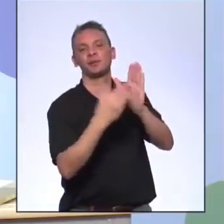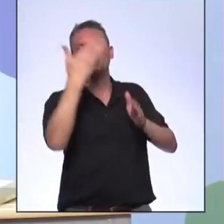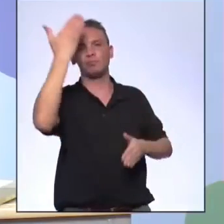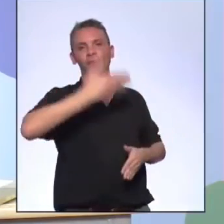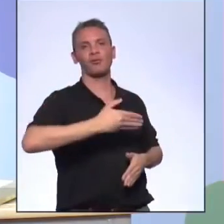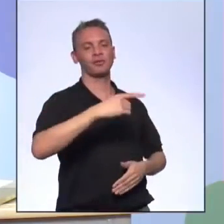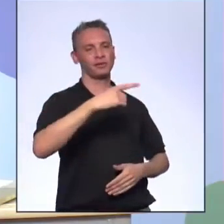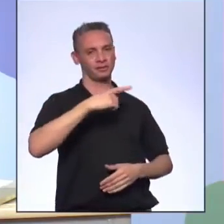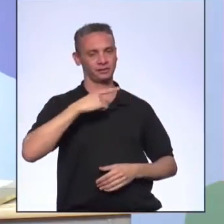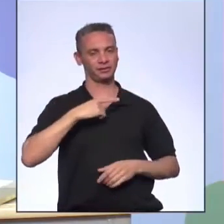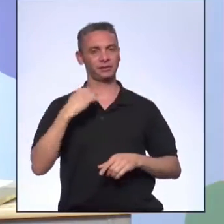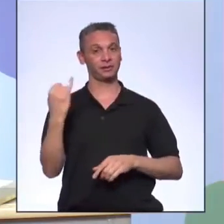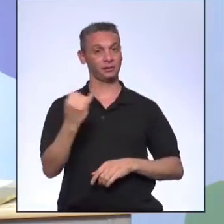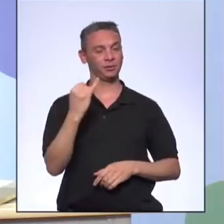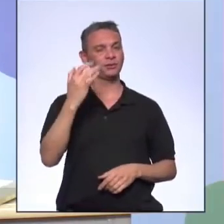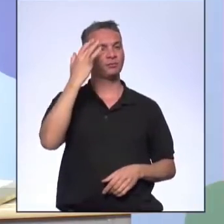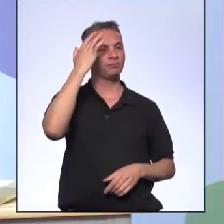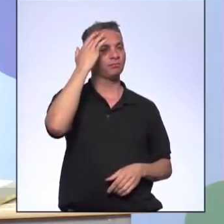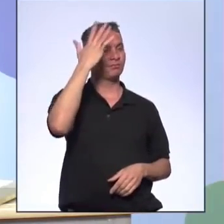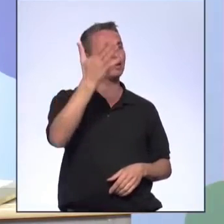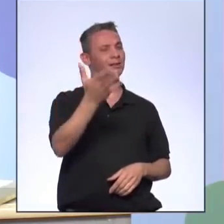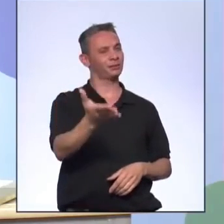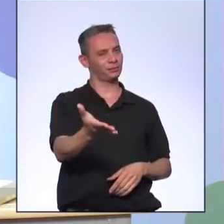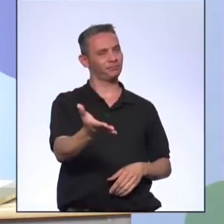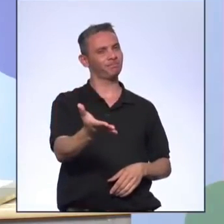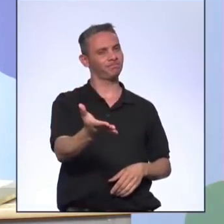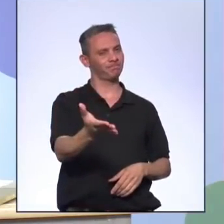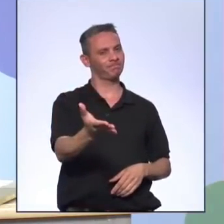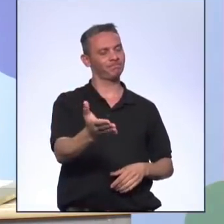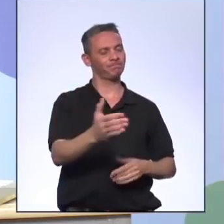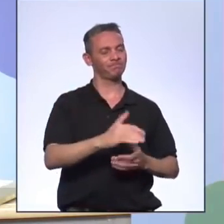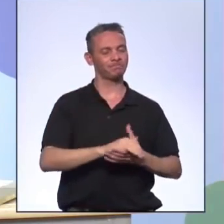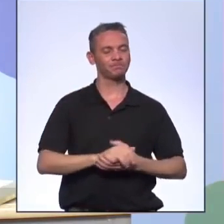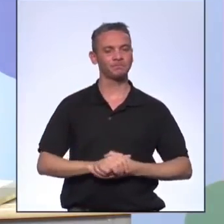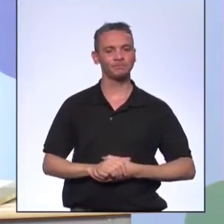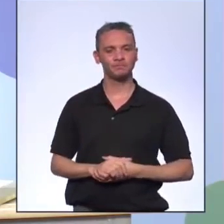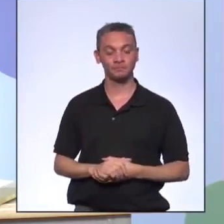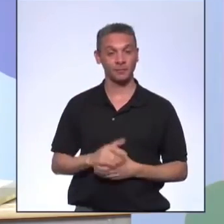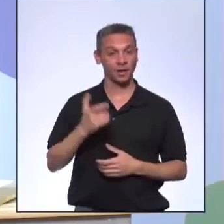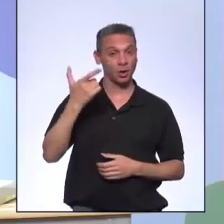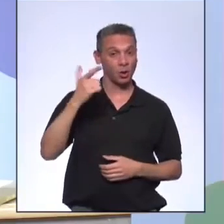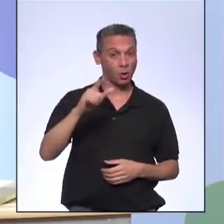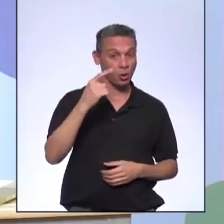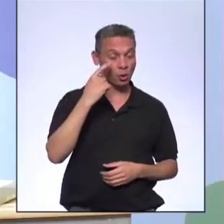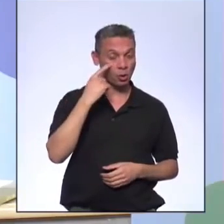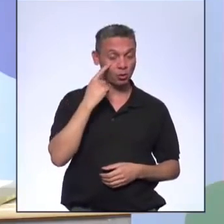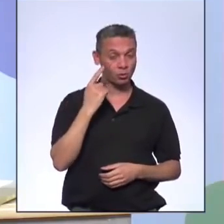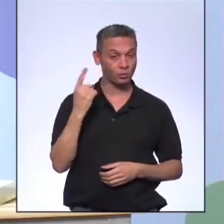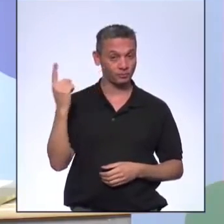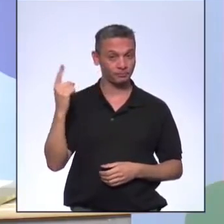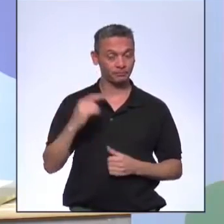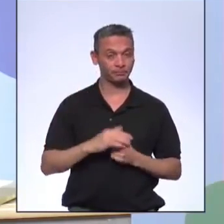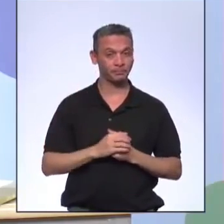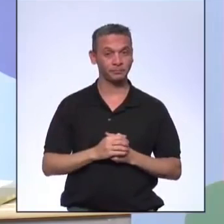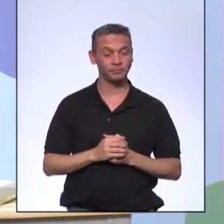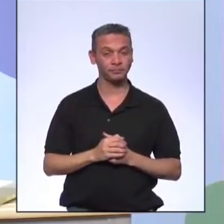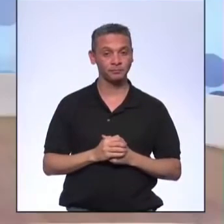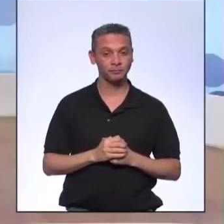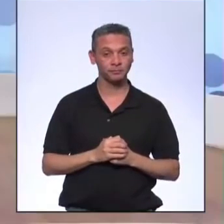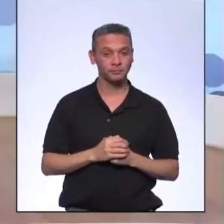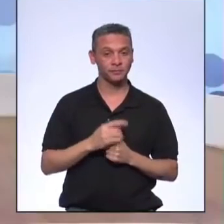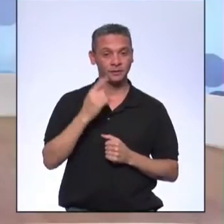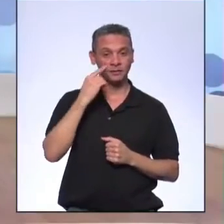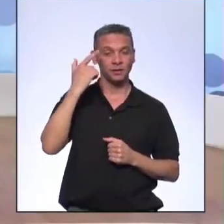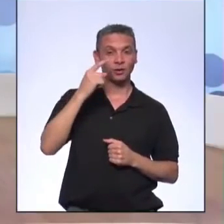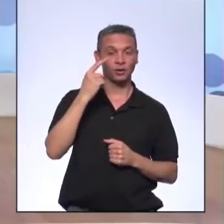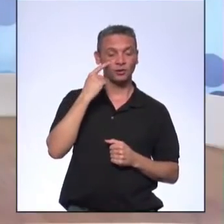comprovação. Eu acho que também esse está bem facinho, tá, professor Mauro? Isso. Vamos lá, então, o que eu ia falar, gente? Eu